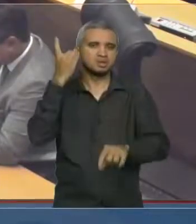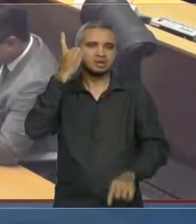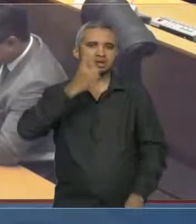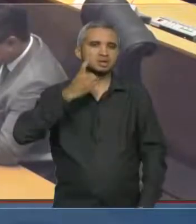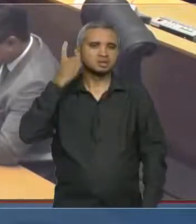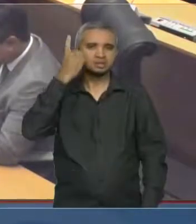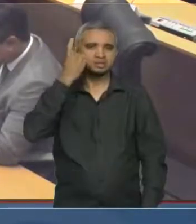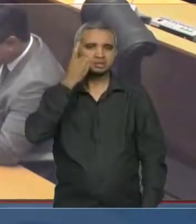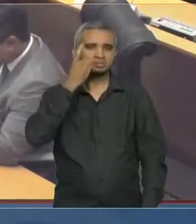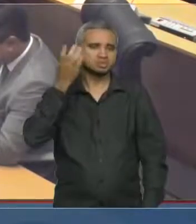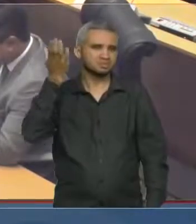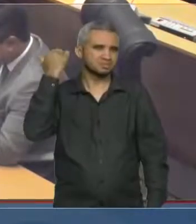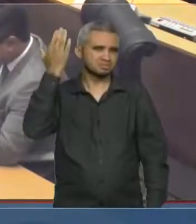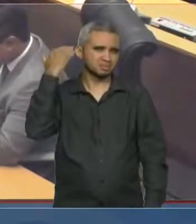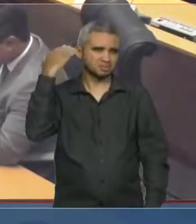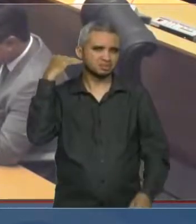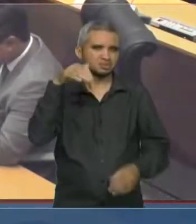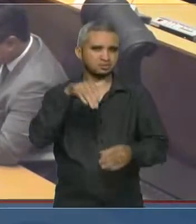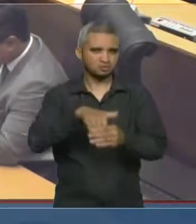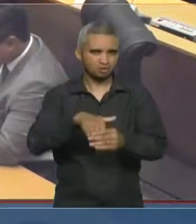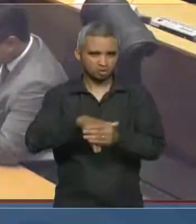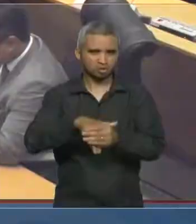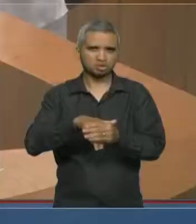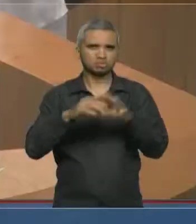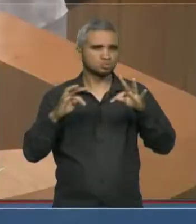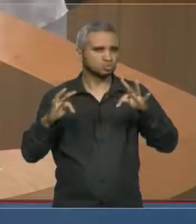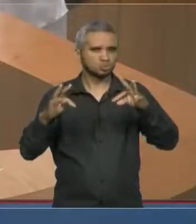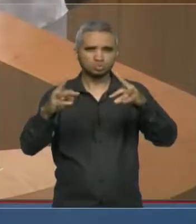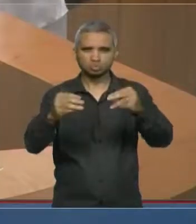foi a unanimidade.